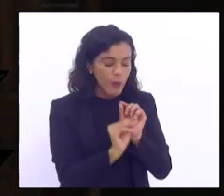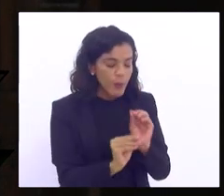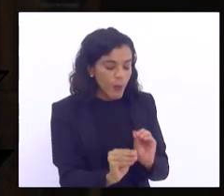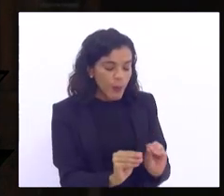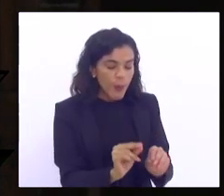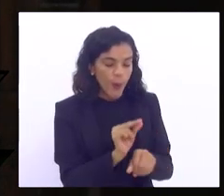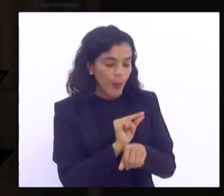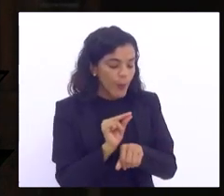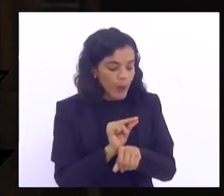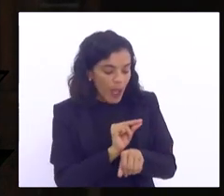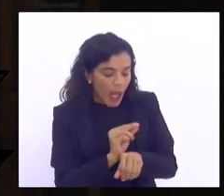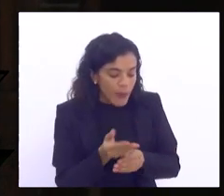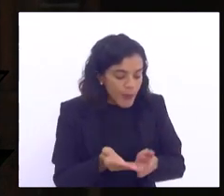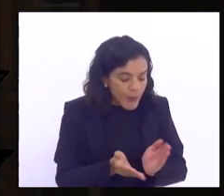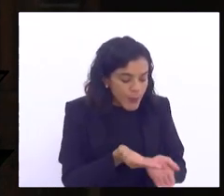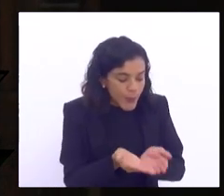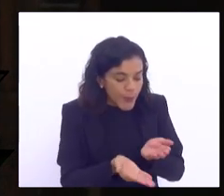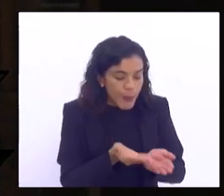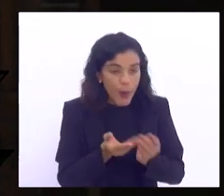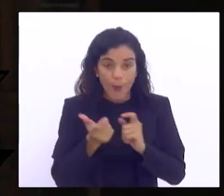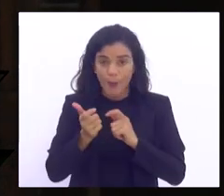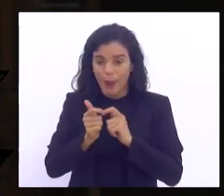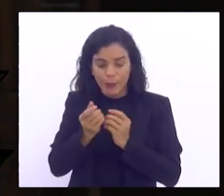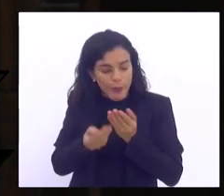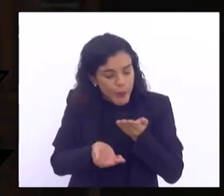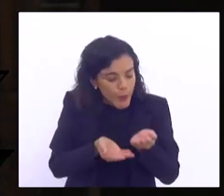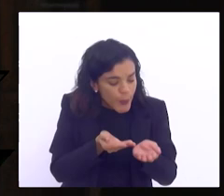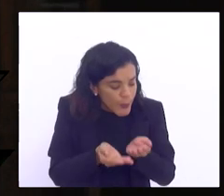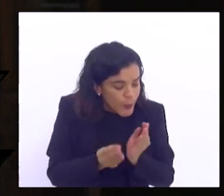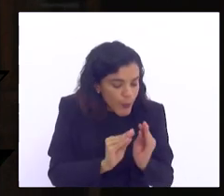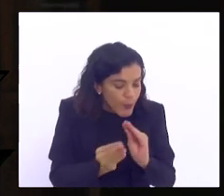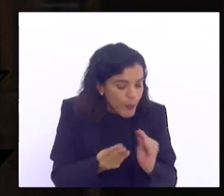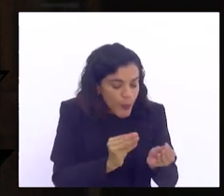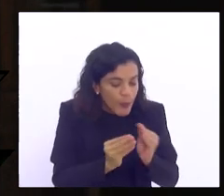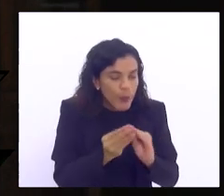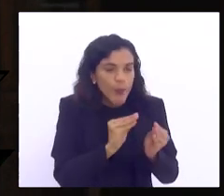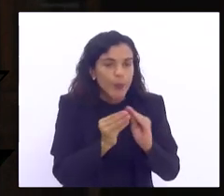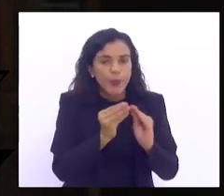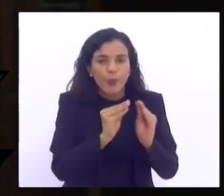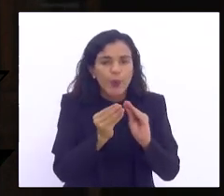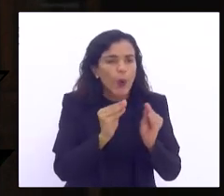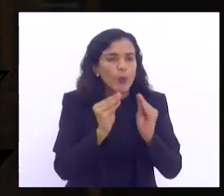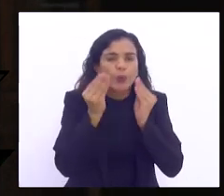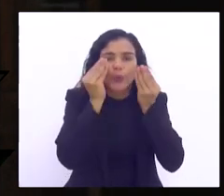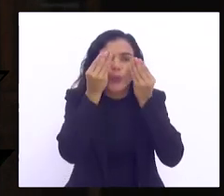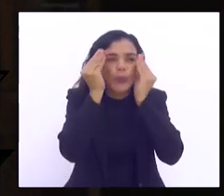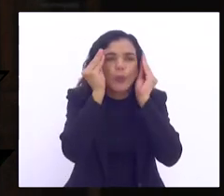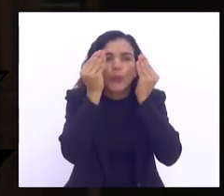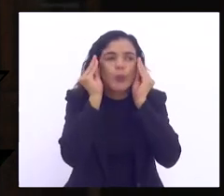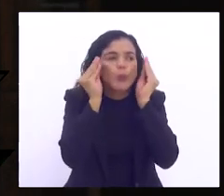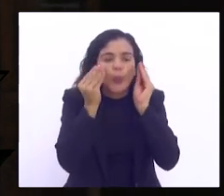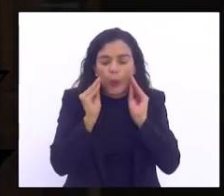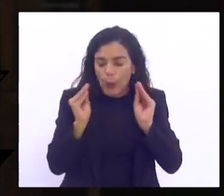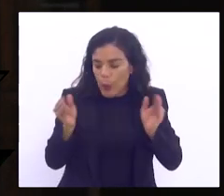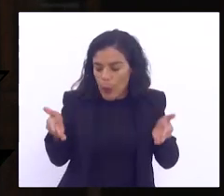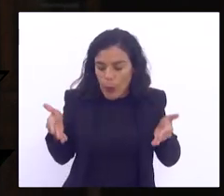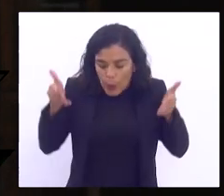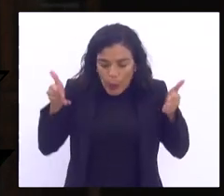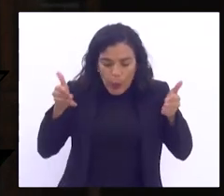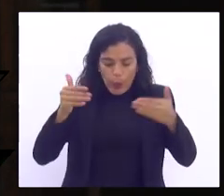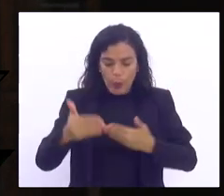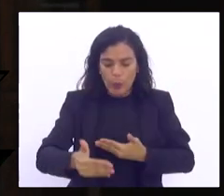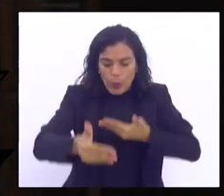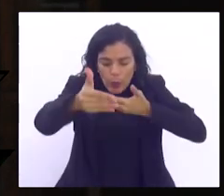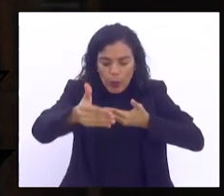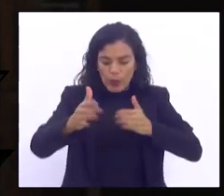né? Todo cuidado, os médicos estão ali com cuidado. Cerca o bebê de tudo quanto é cuidado e